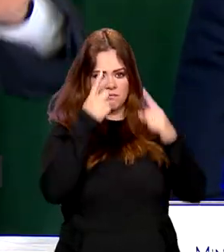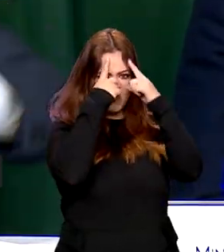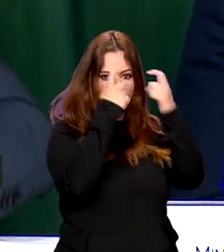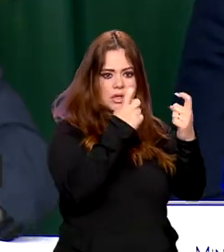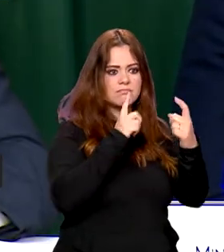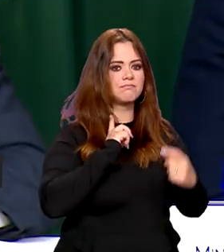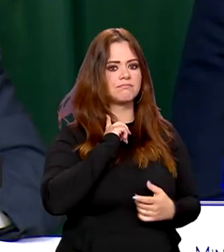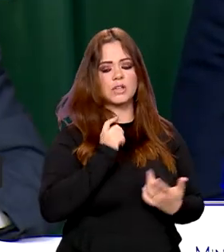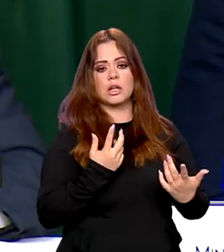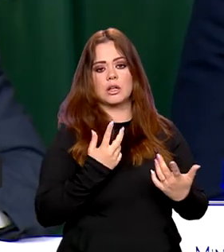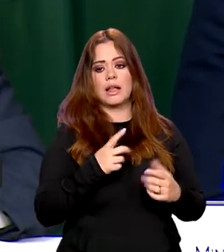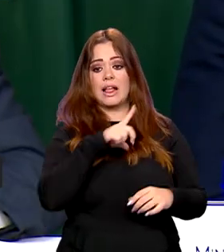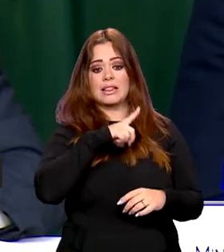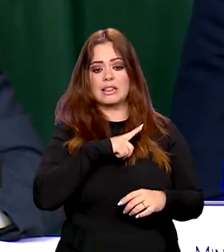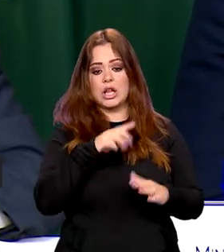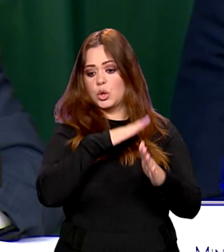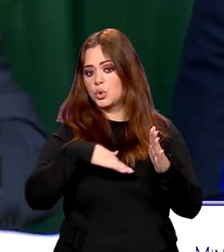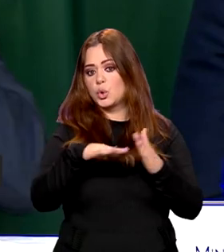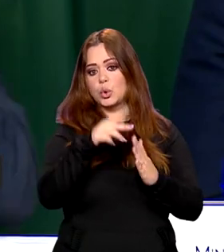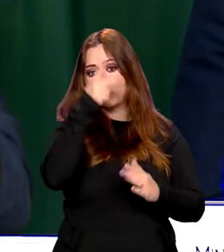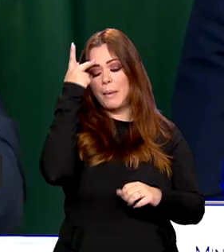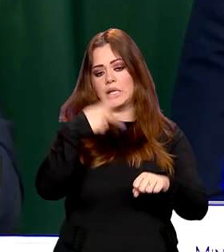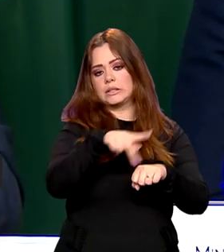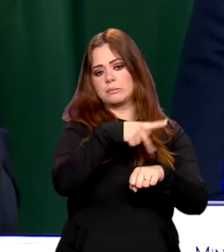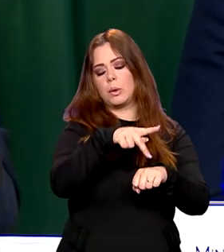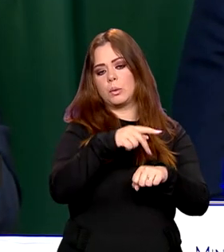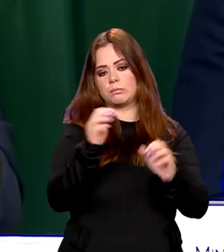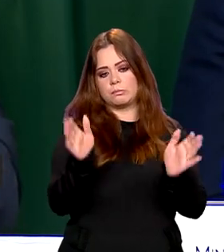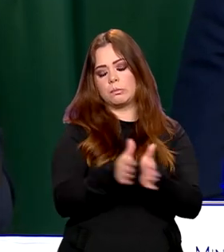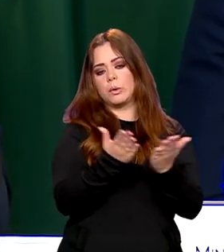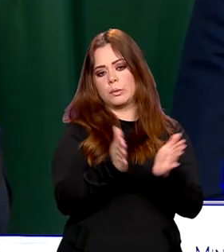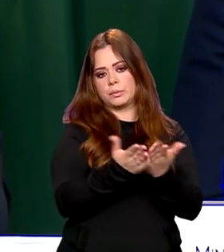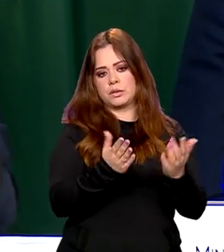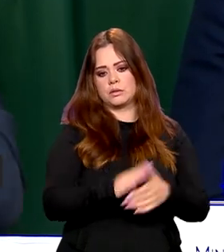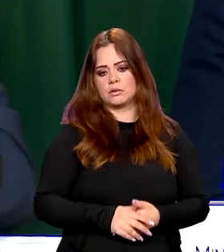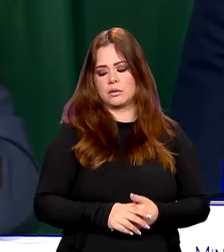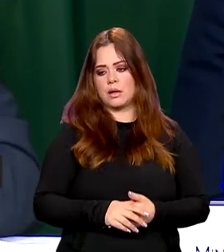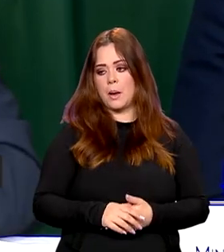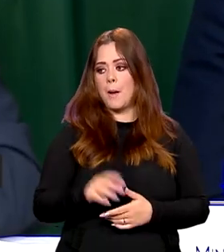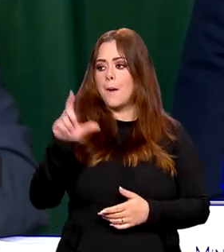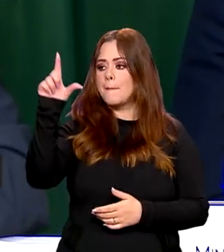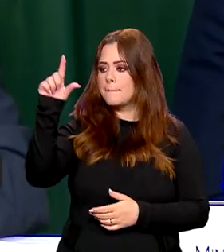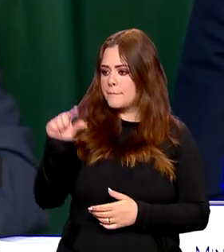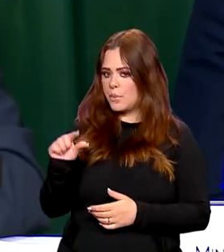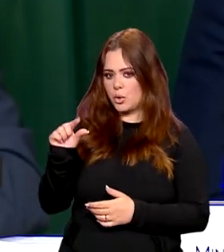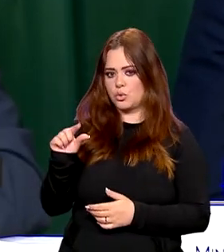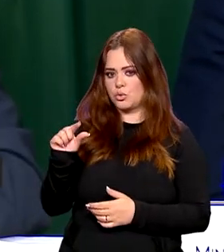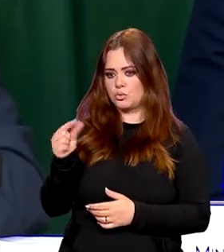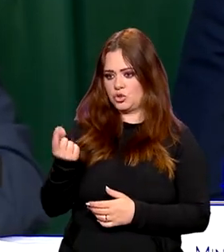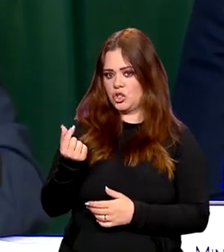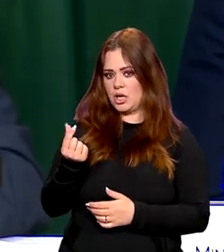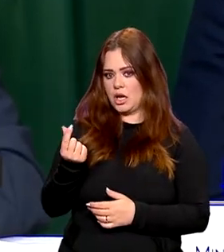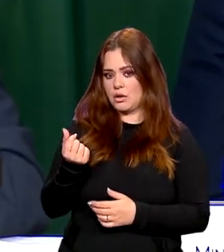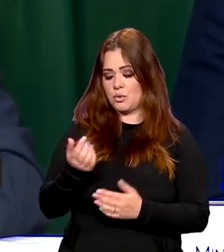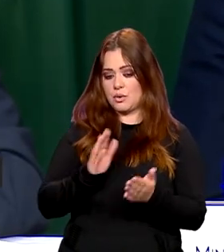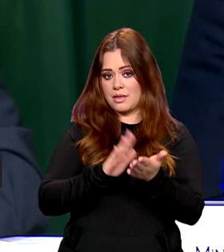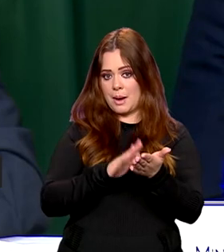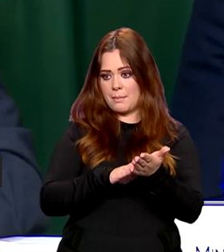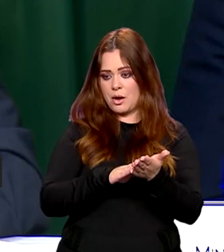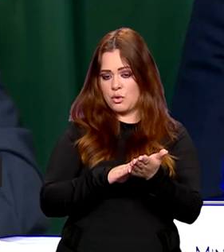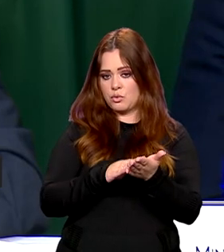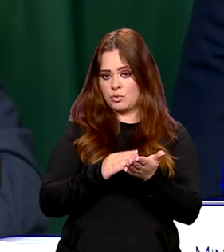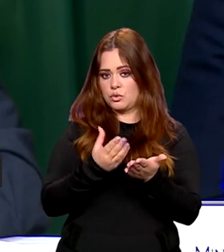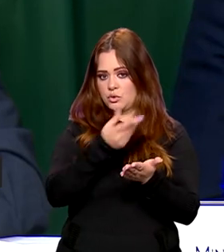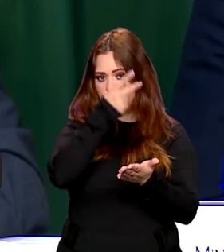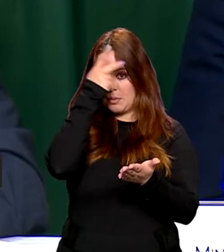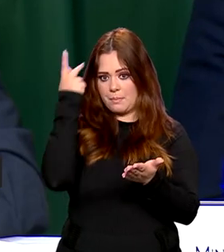vemos em todos os países pobres. Agora, muito dinheiro, agora pouco dinheiro na mão de muitos significa distribuição